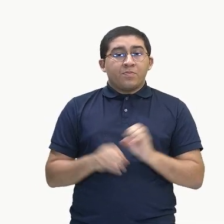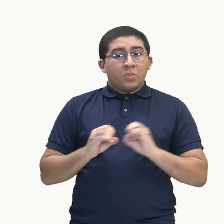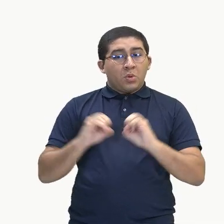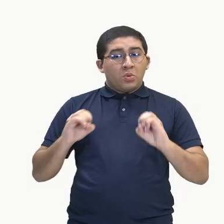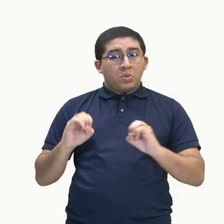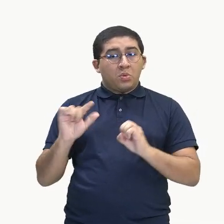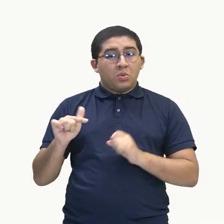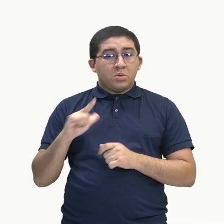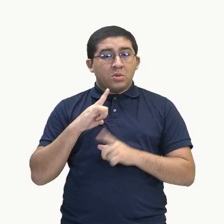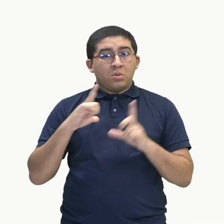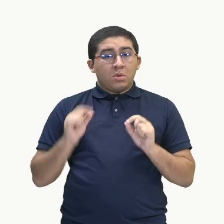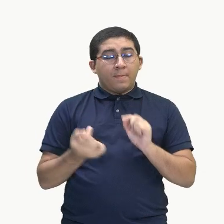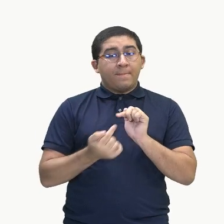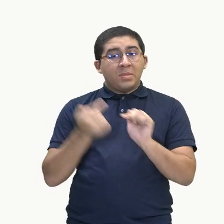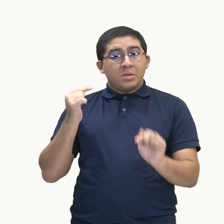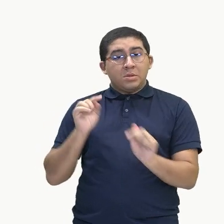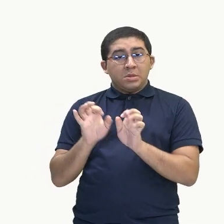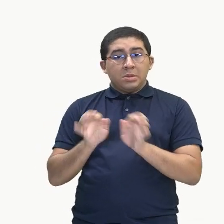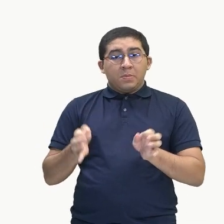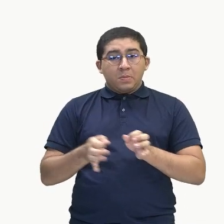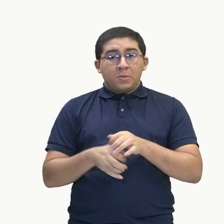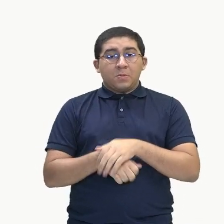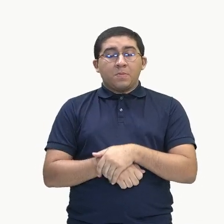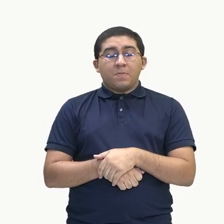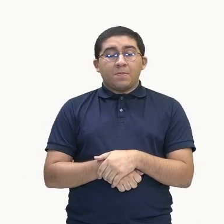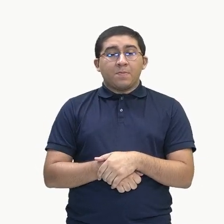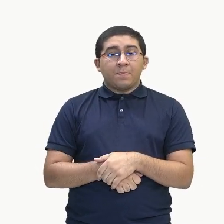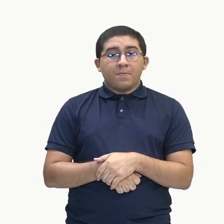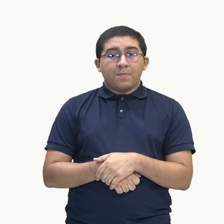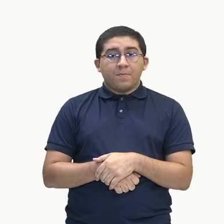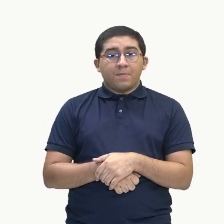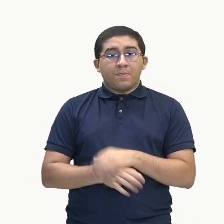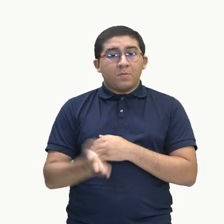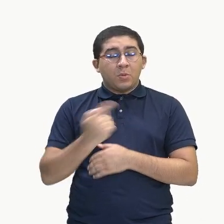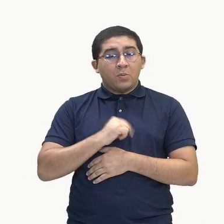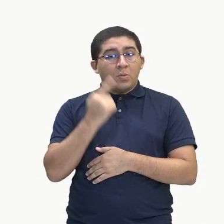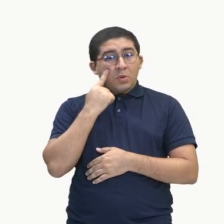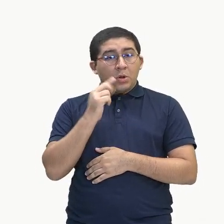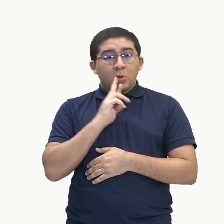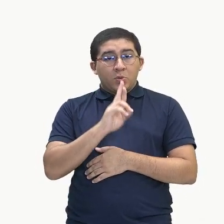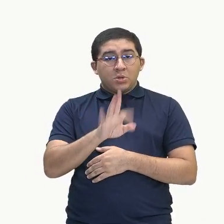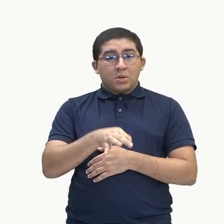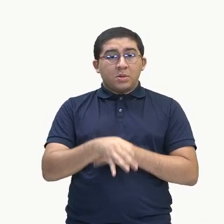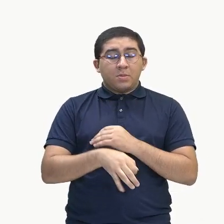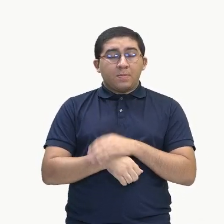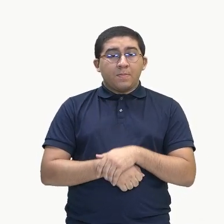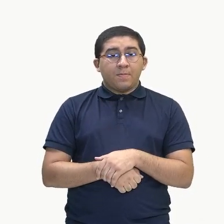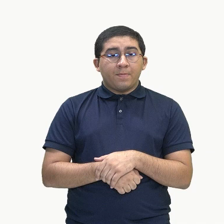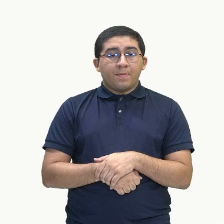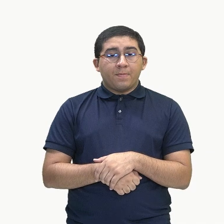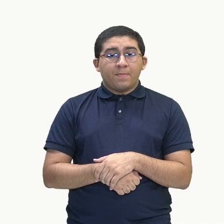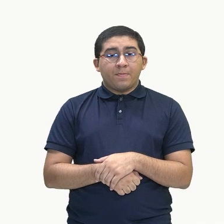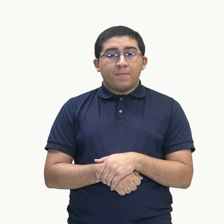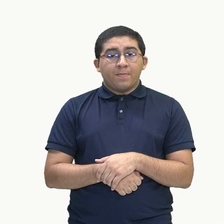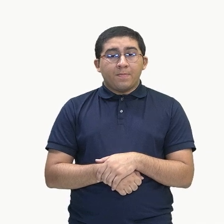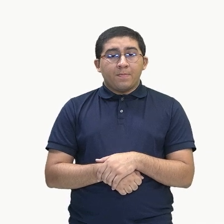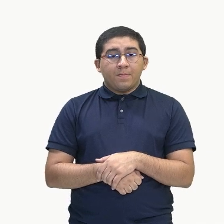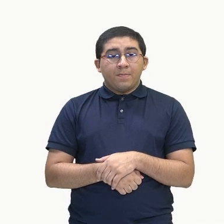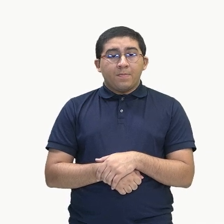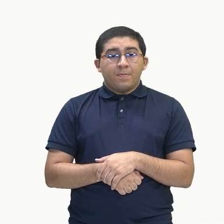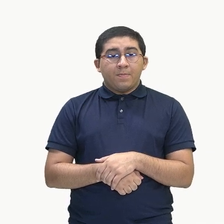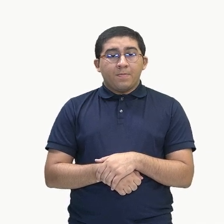verbo estará no passado simples. Vamos ver qual é a resposta? Então, was